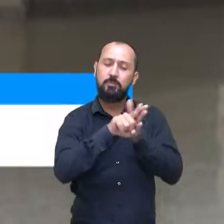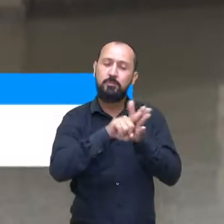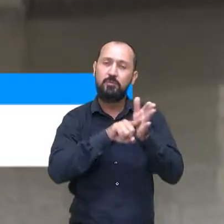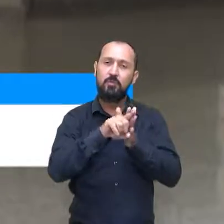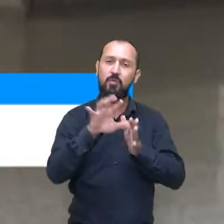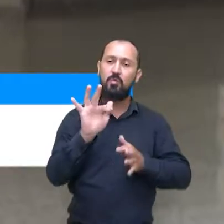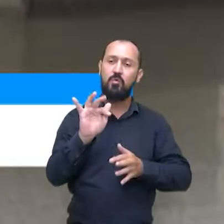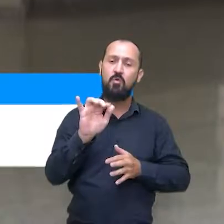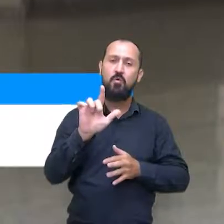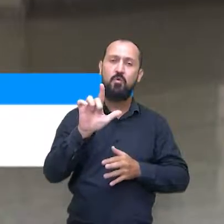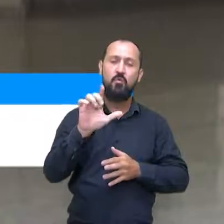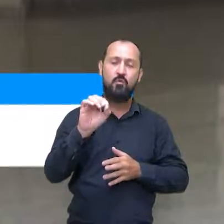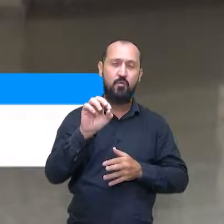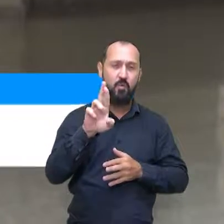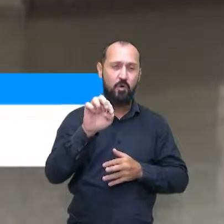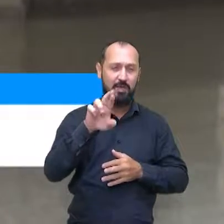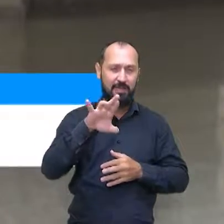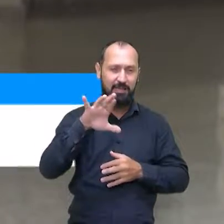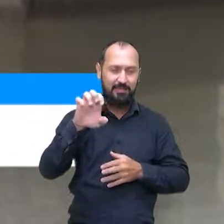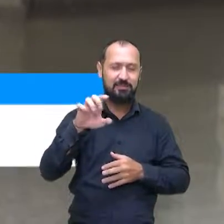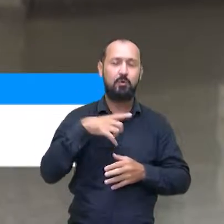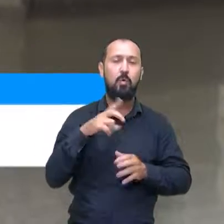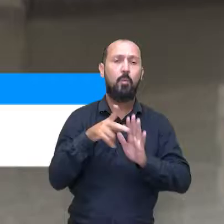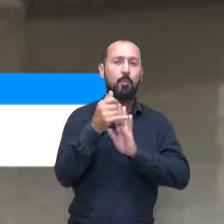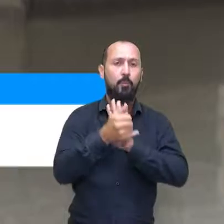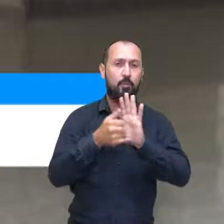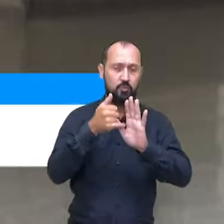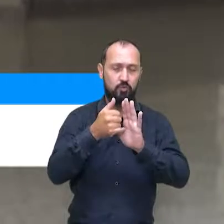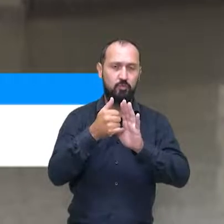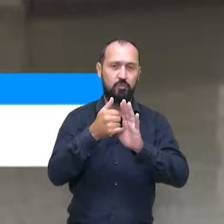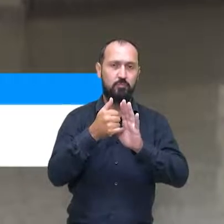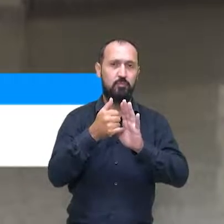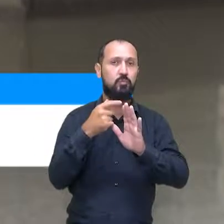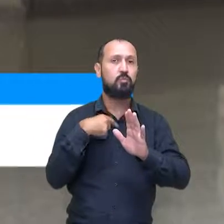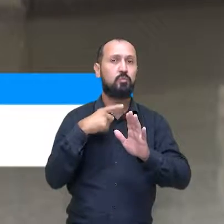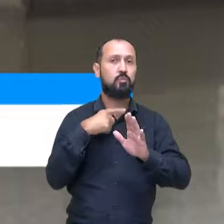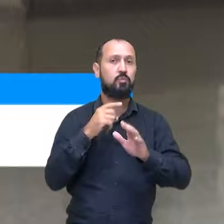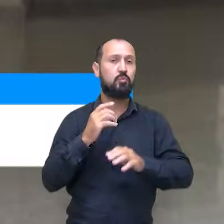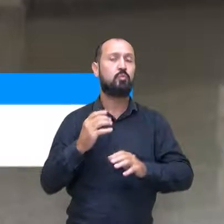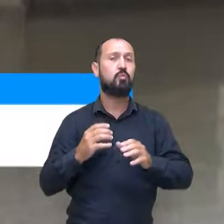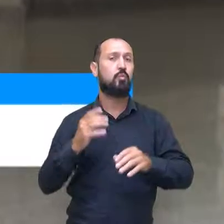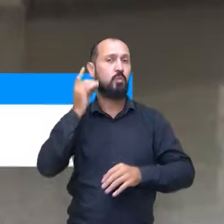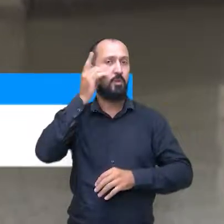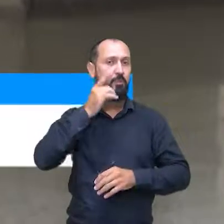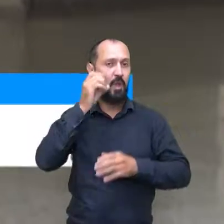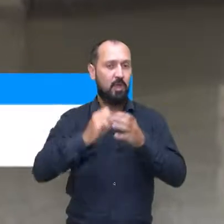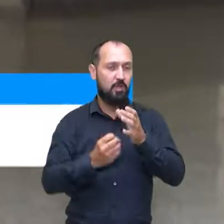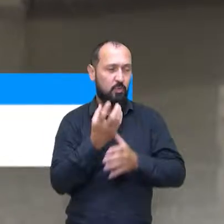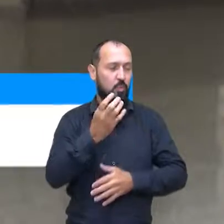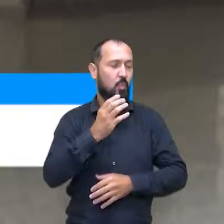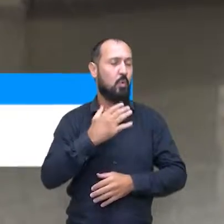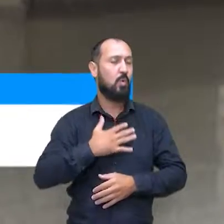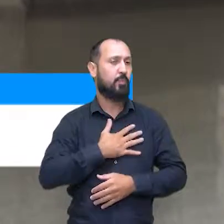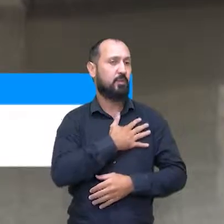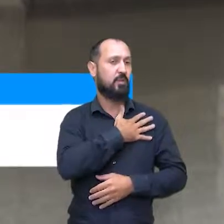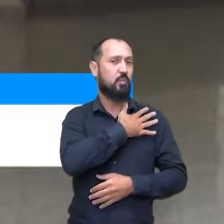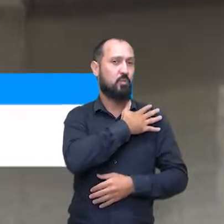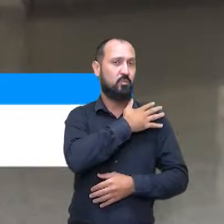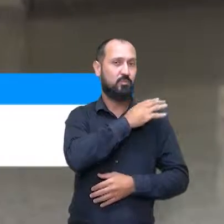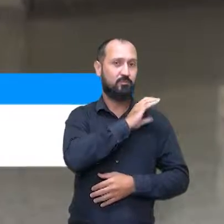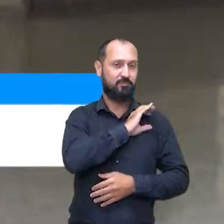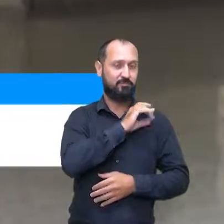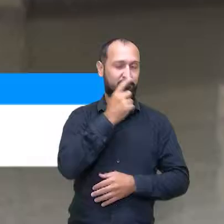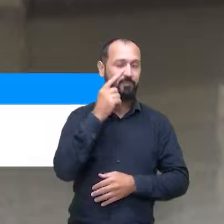Forense. Com a aprovação do projeto de lei de autoria do deputado Capitão Contar, do PRTB, o evento será